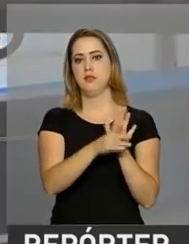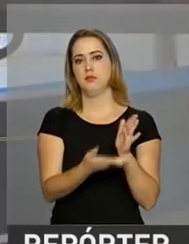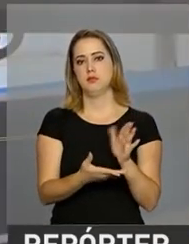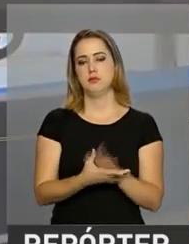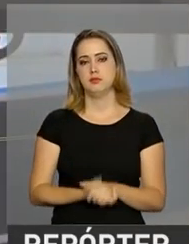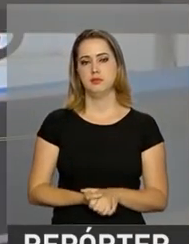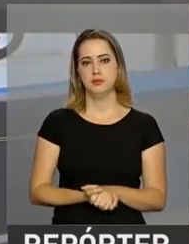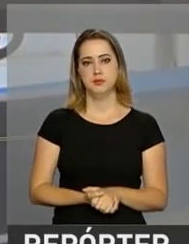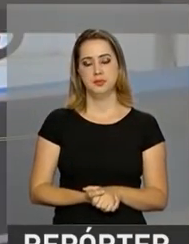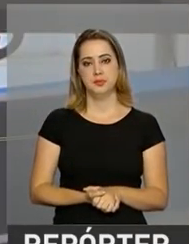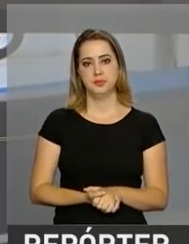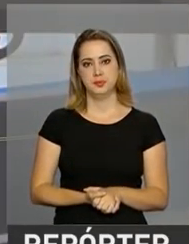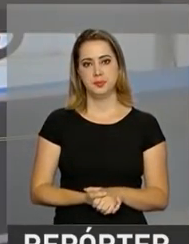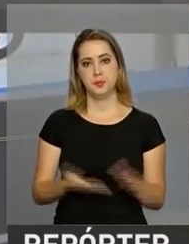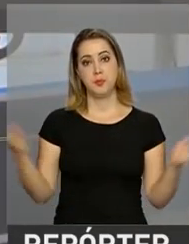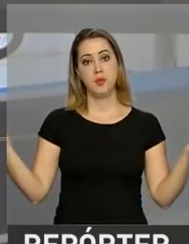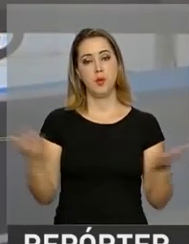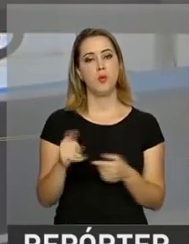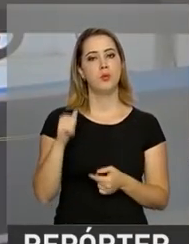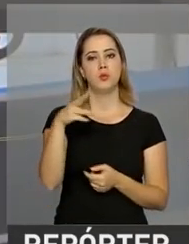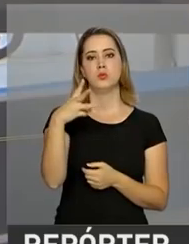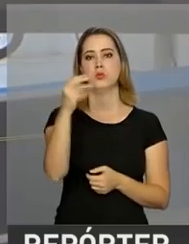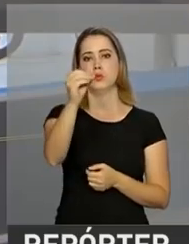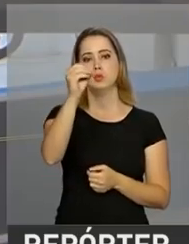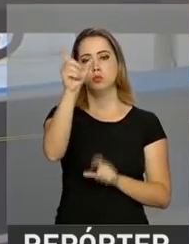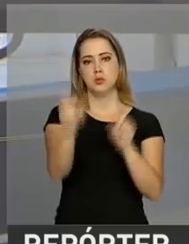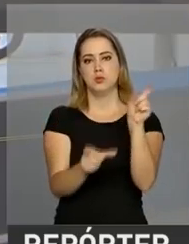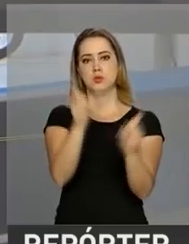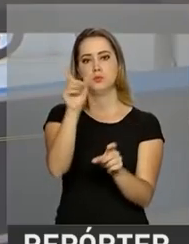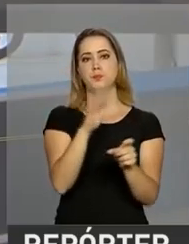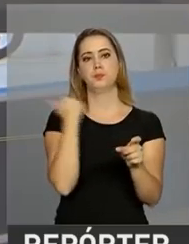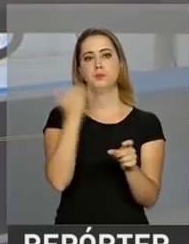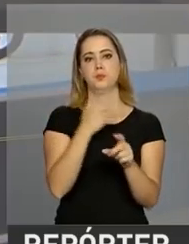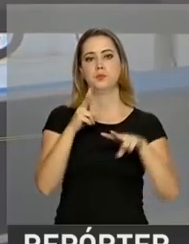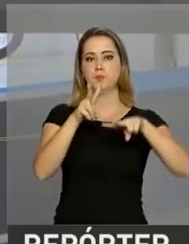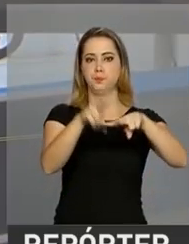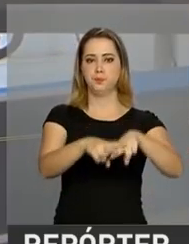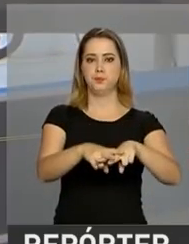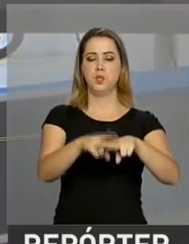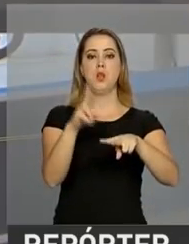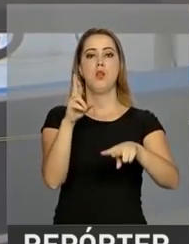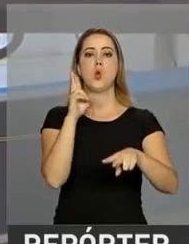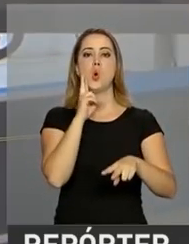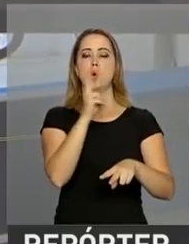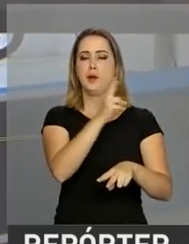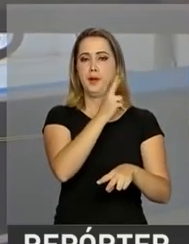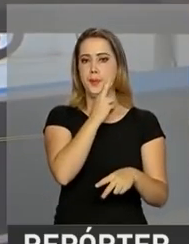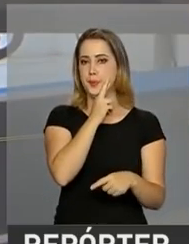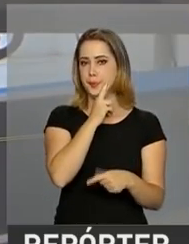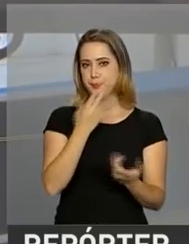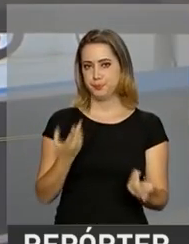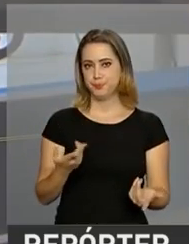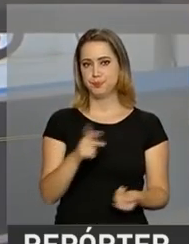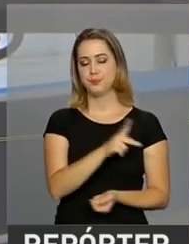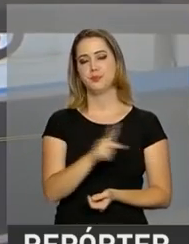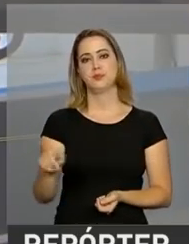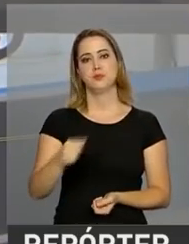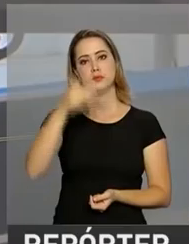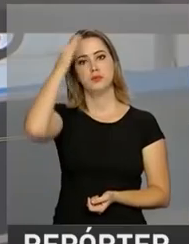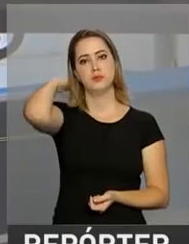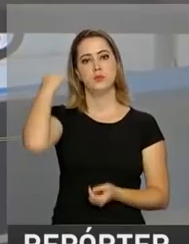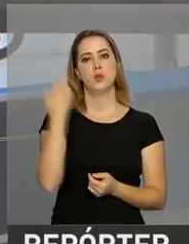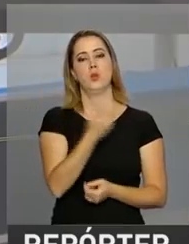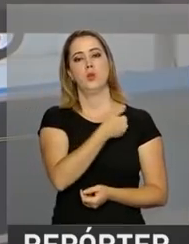é e hoje mais de 30 presos morreram em penitenciária de Roraima o presidente Michel Temer conversou com a